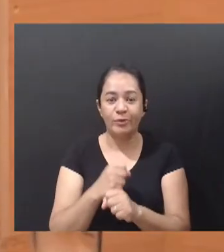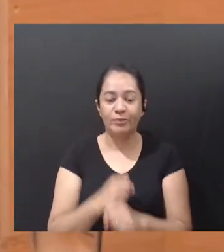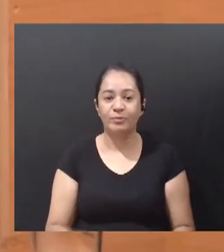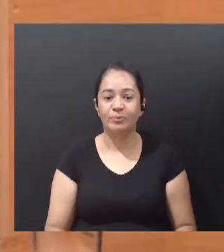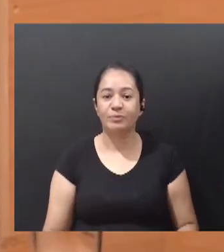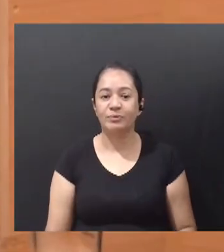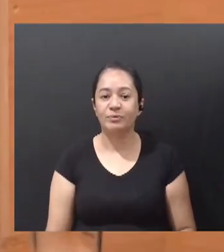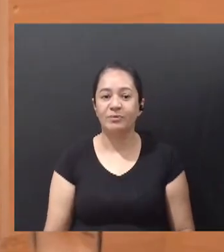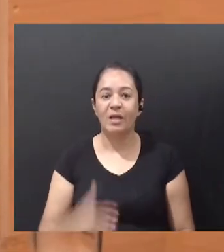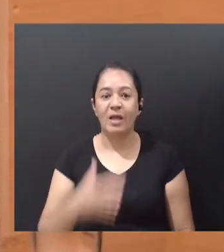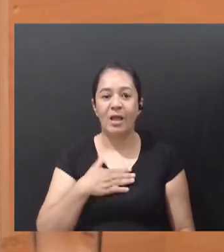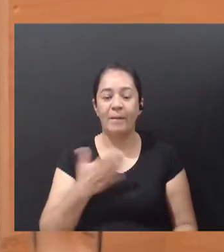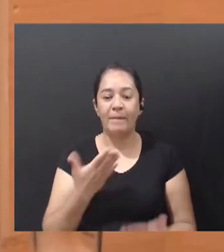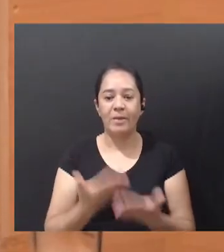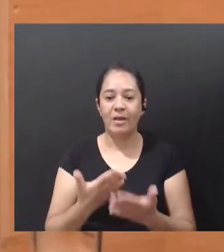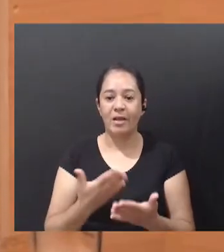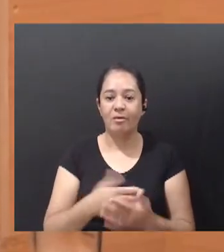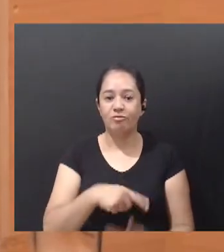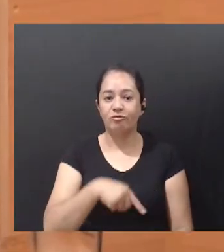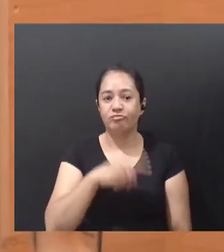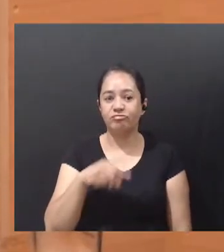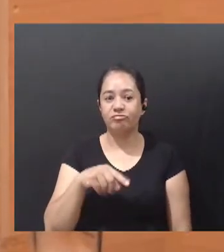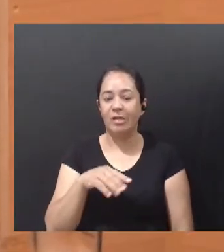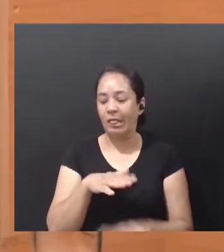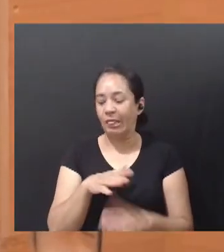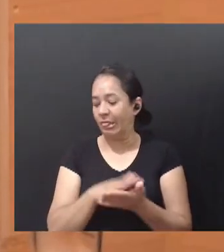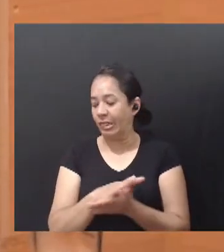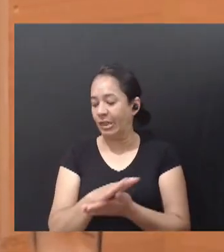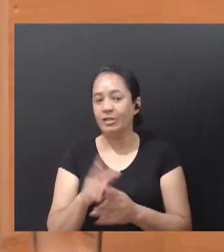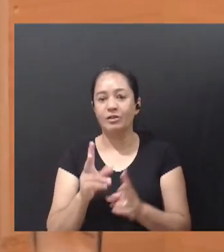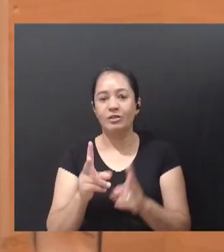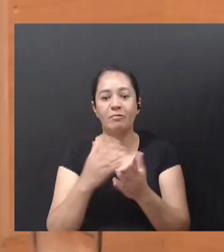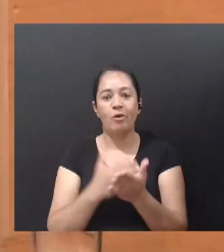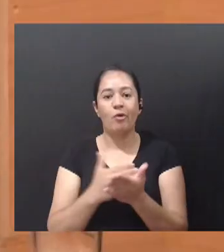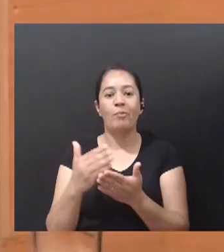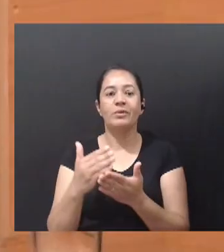não variava muito bem, né? Eu sempre começava,